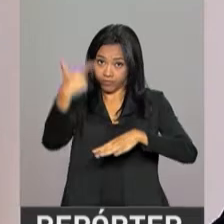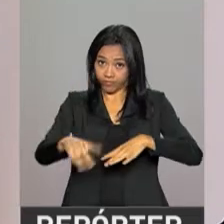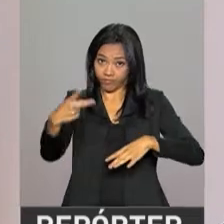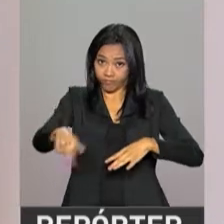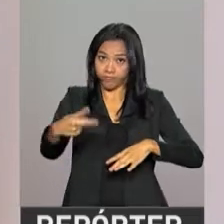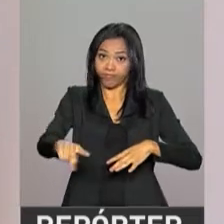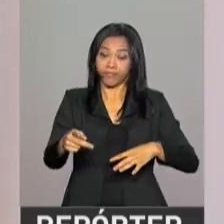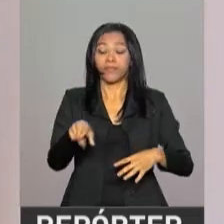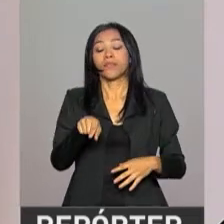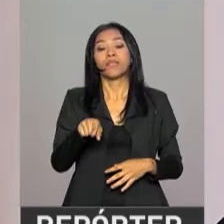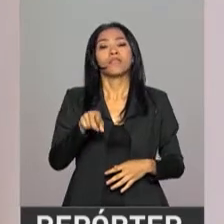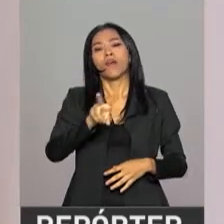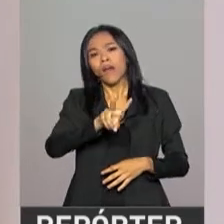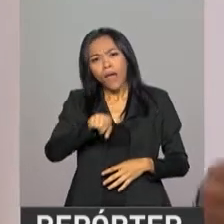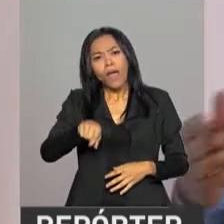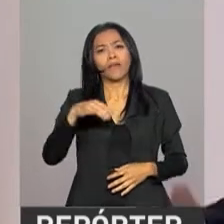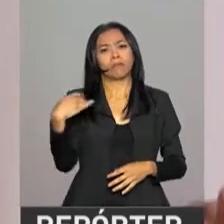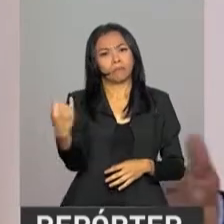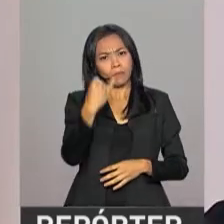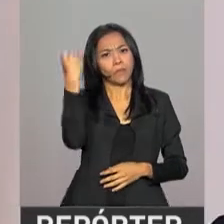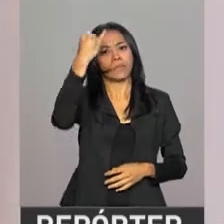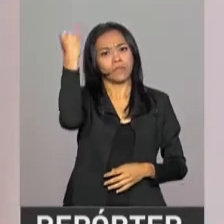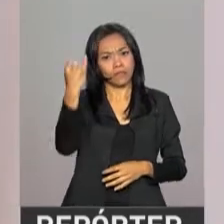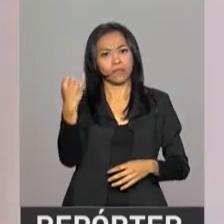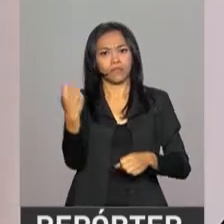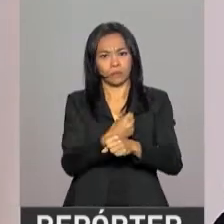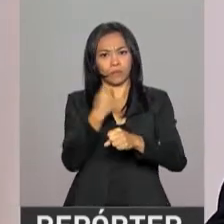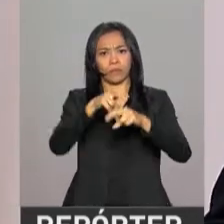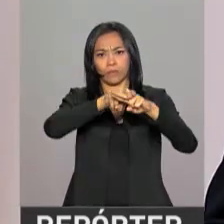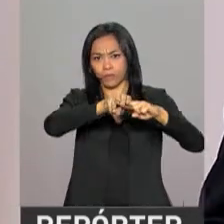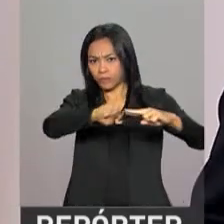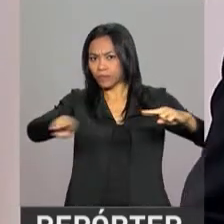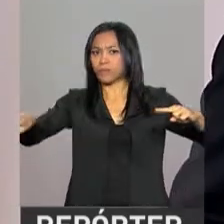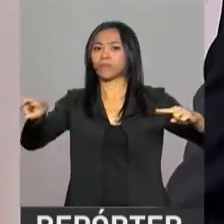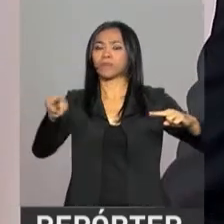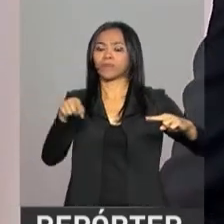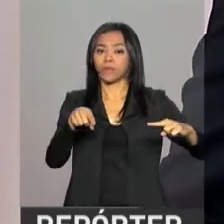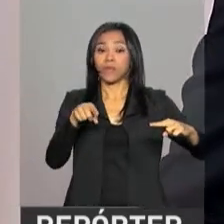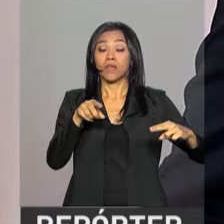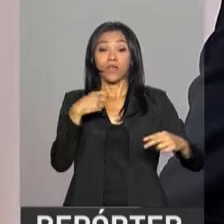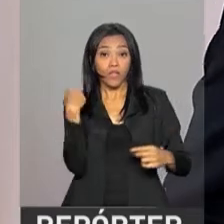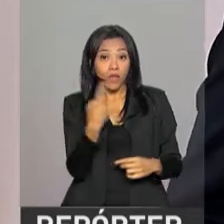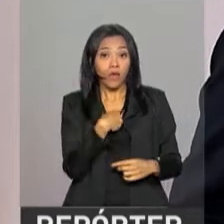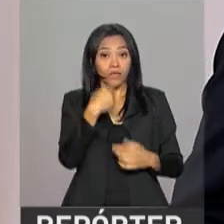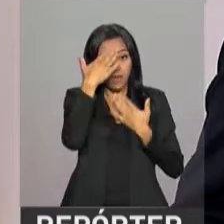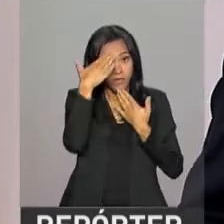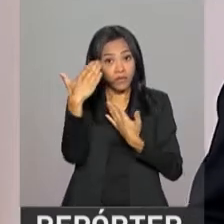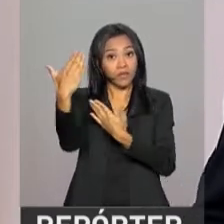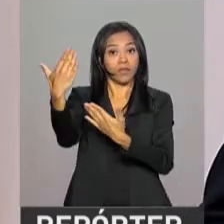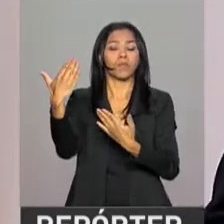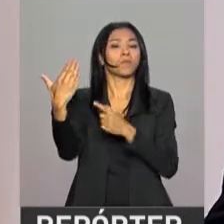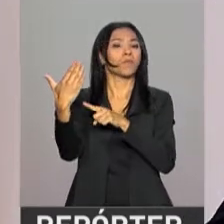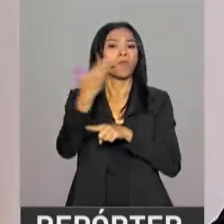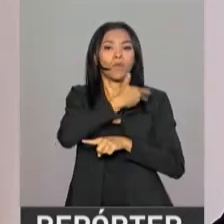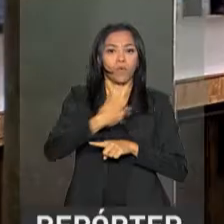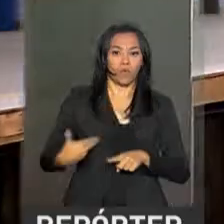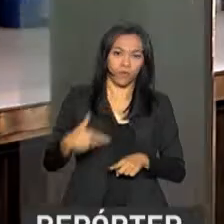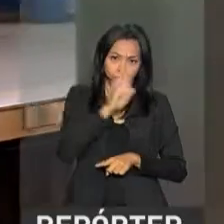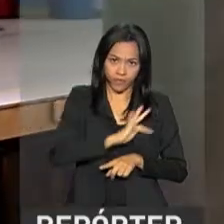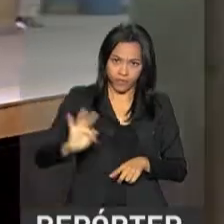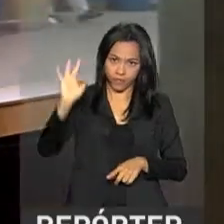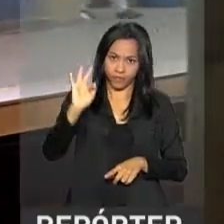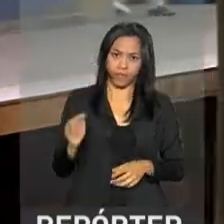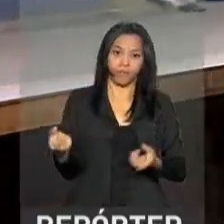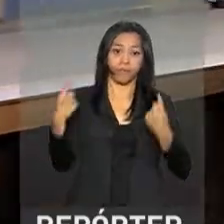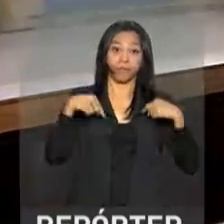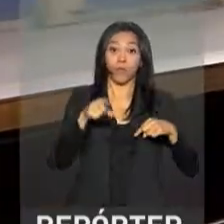será muito importante será um legado muito importante para a nossa cidade ea gente agradece ao governo federal os